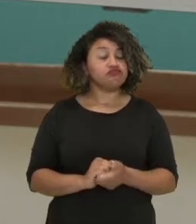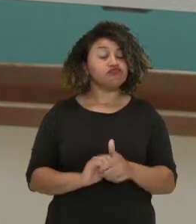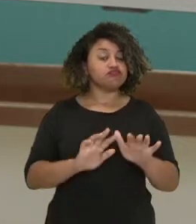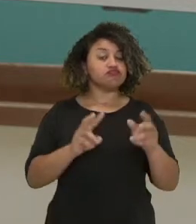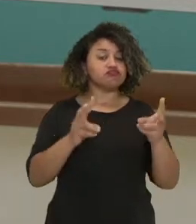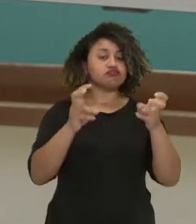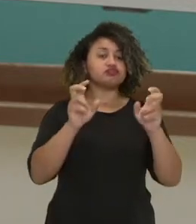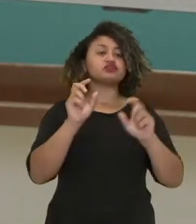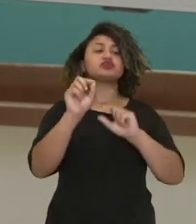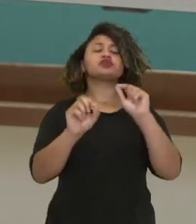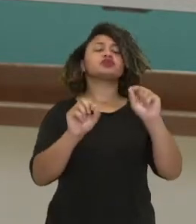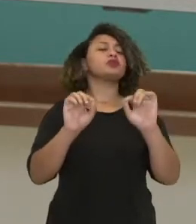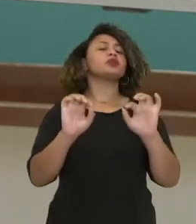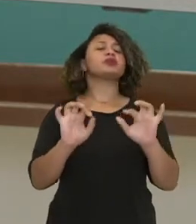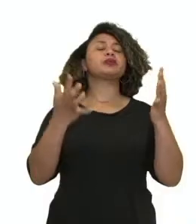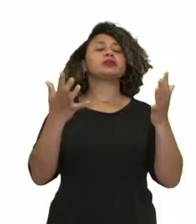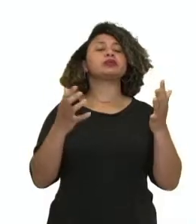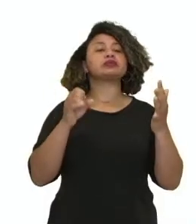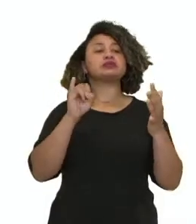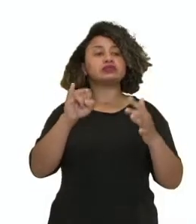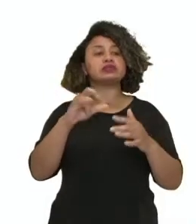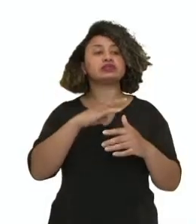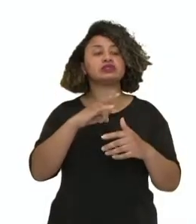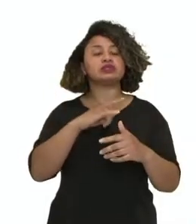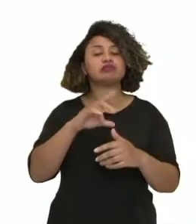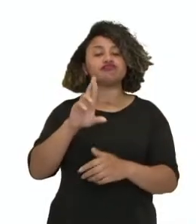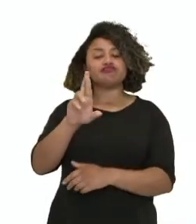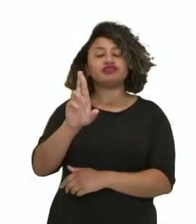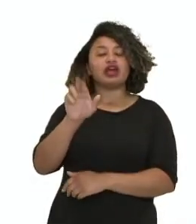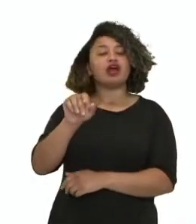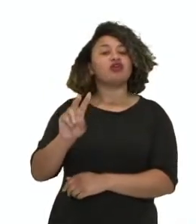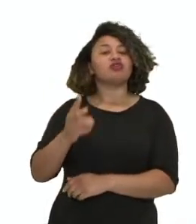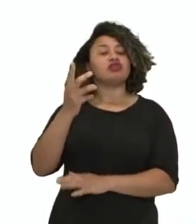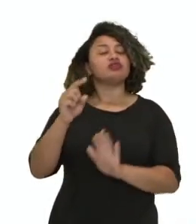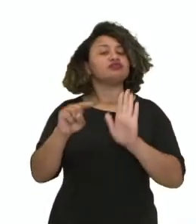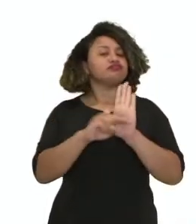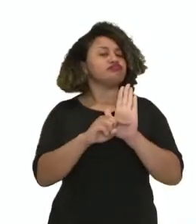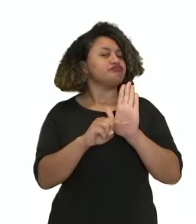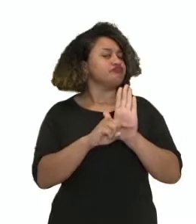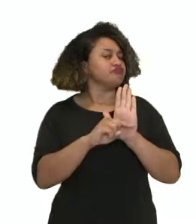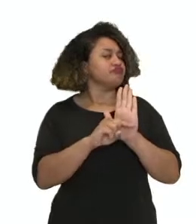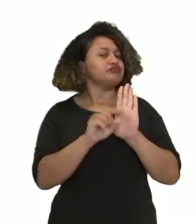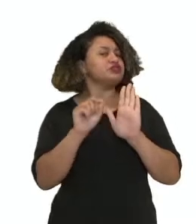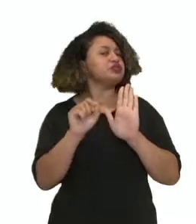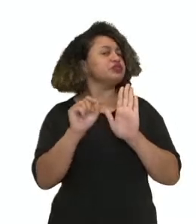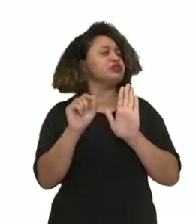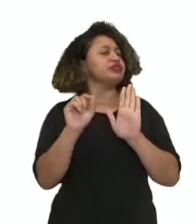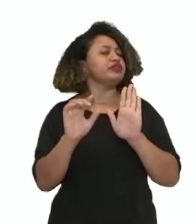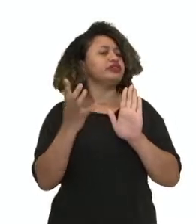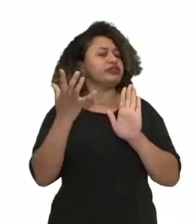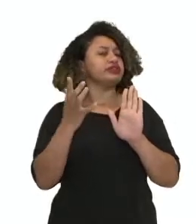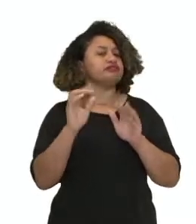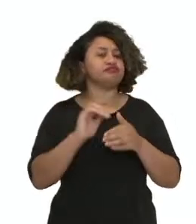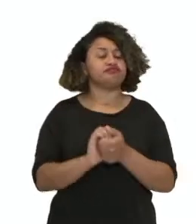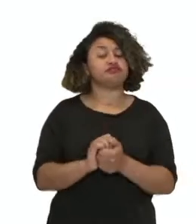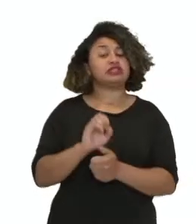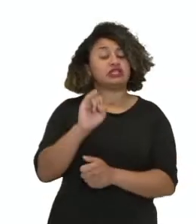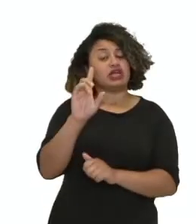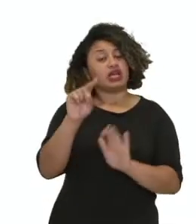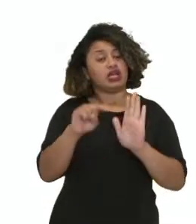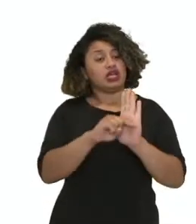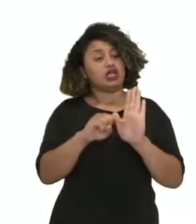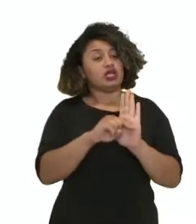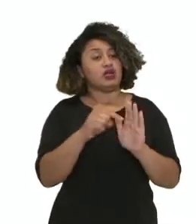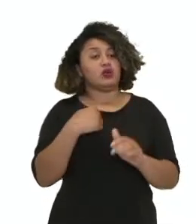Observe, o que acontece quando a razão é negativa? Quando a razão é negativa, pessoal, e eu conheço o A1,